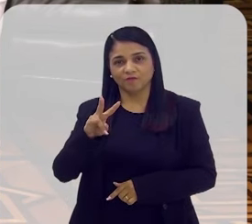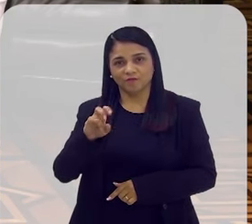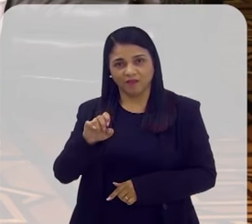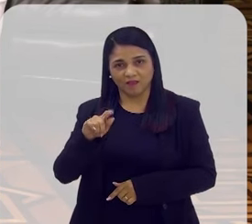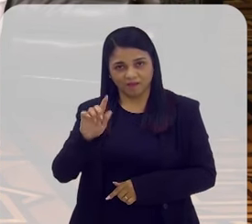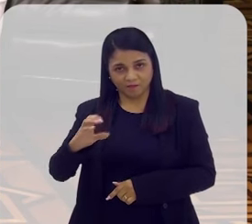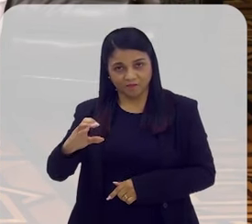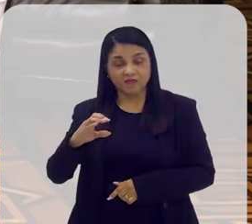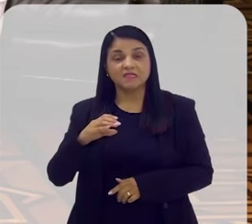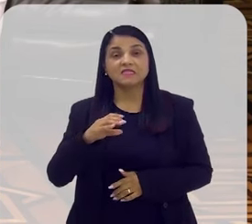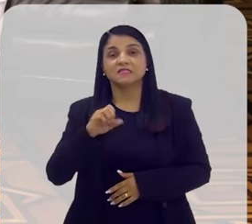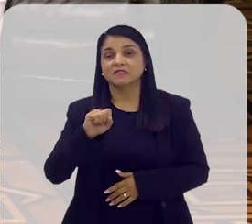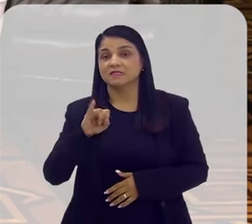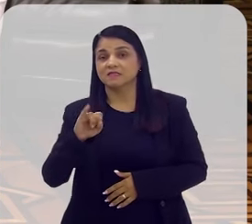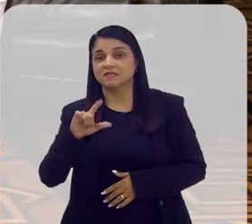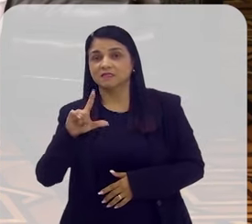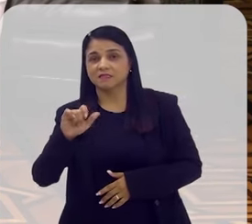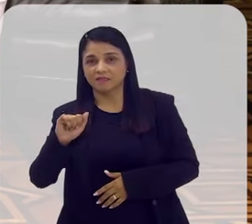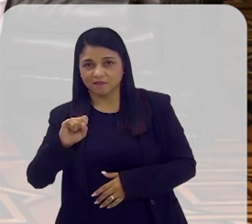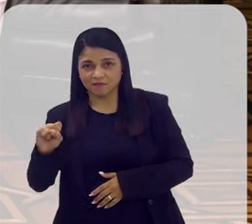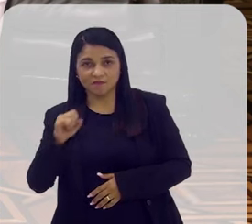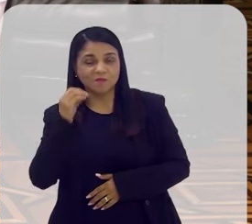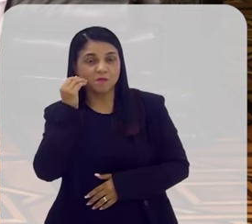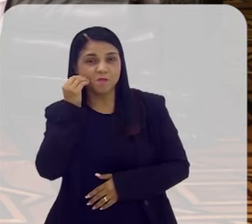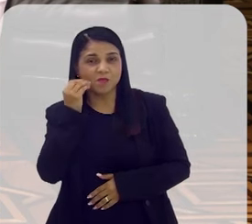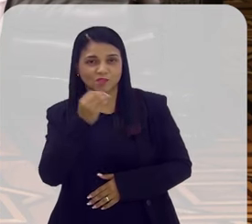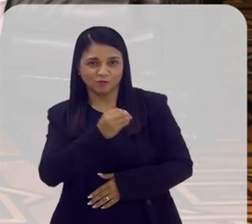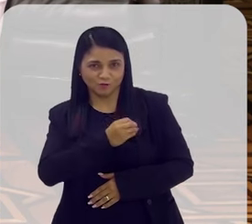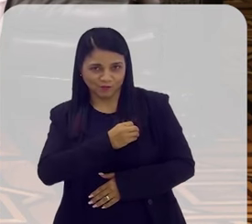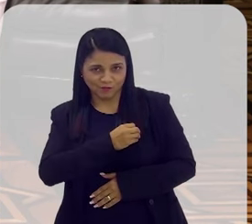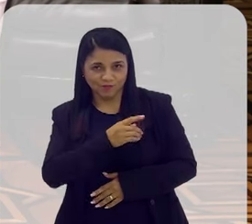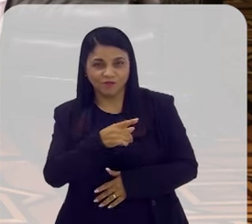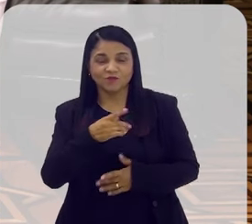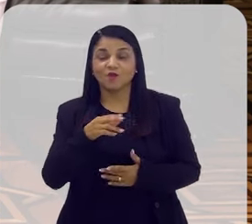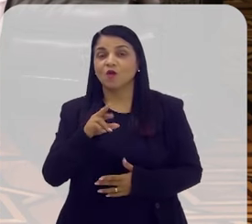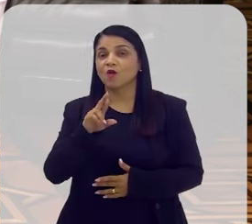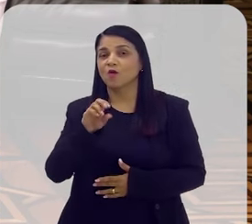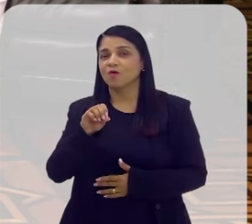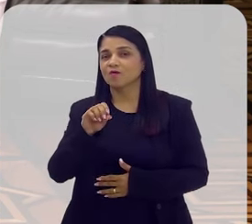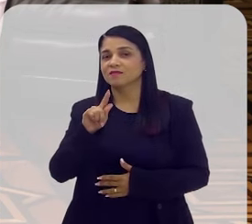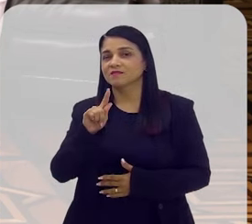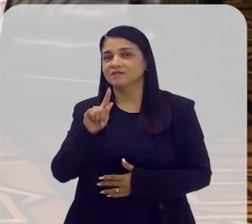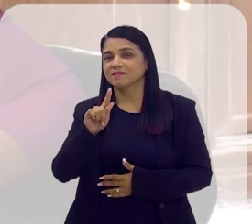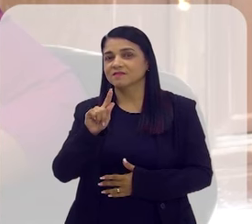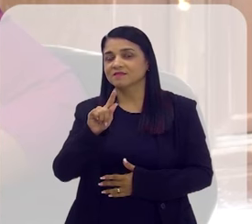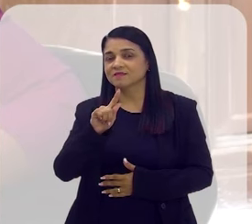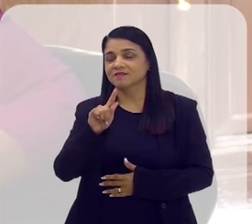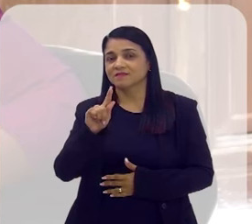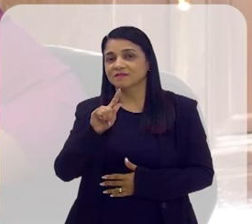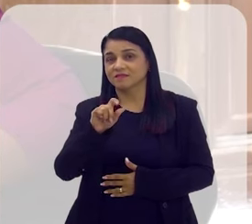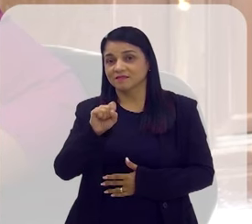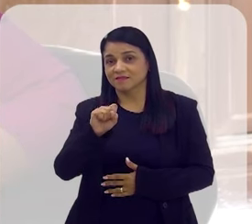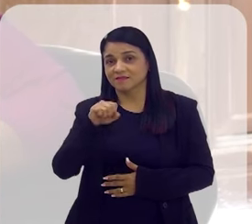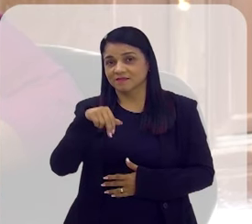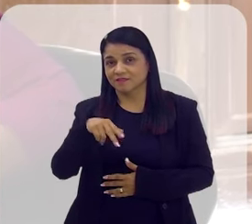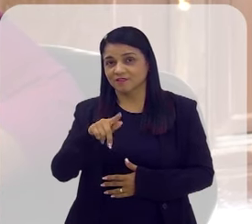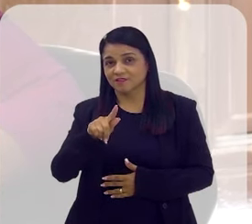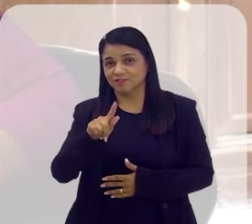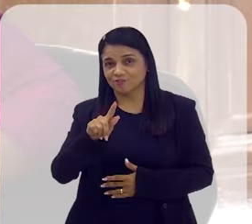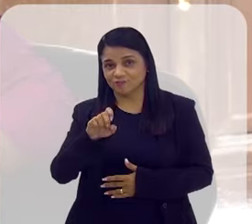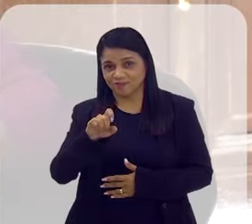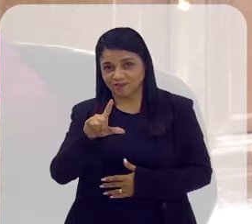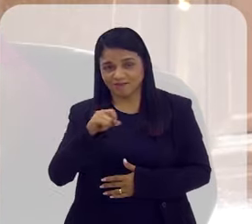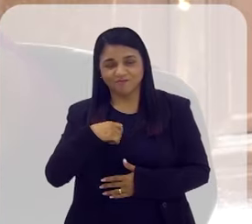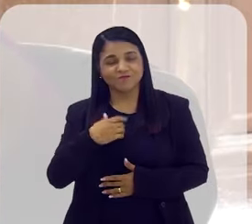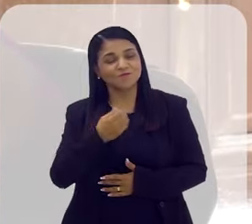Silas Malafaia, um beijo no seu coração. Rosângela, que prazer ter você aqui. Como vai, minha